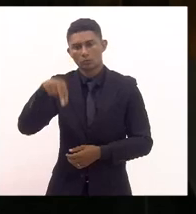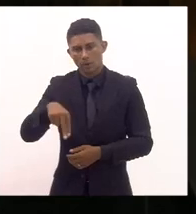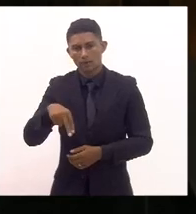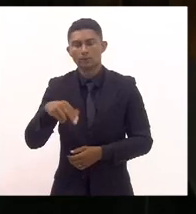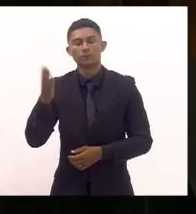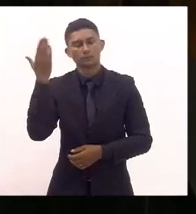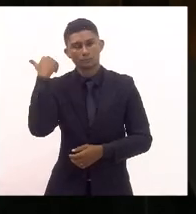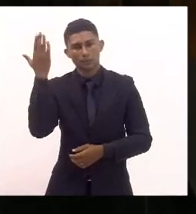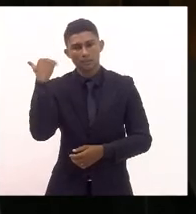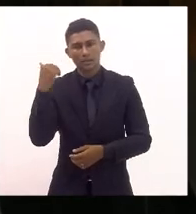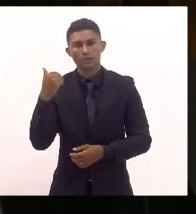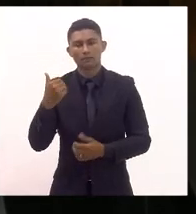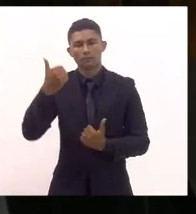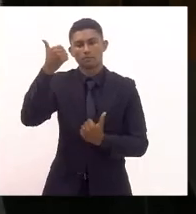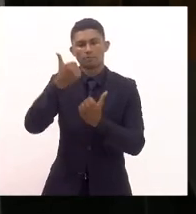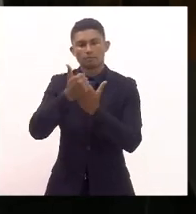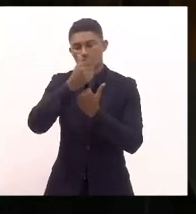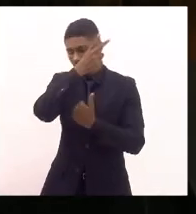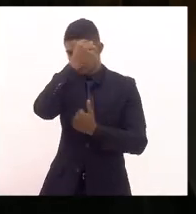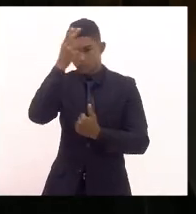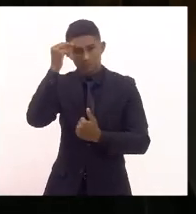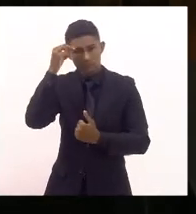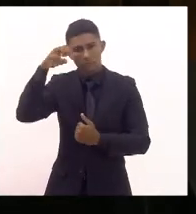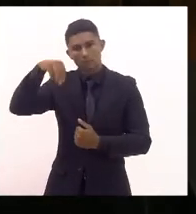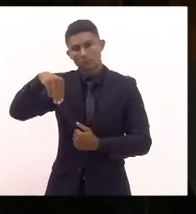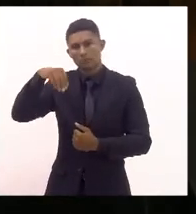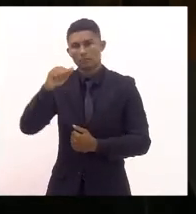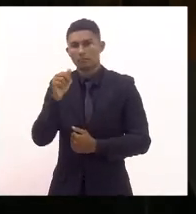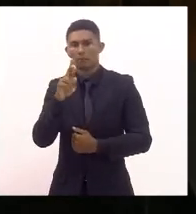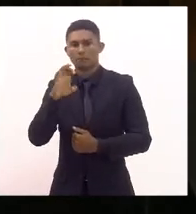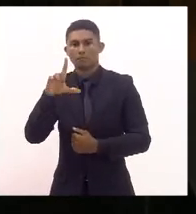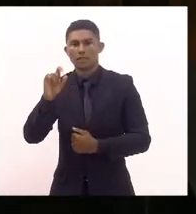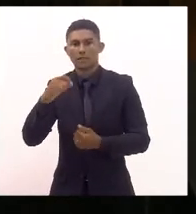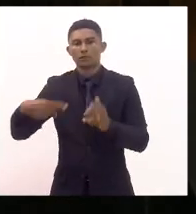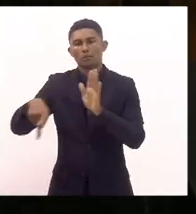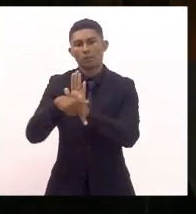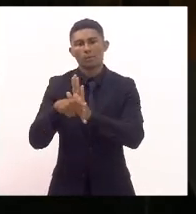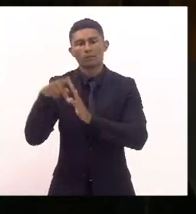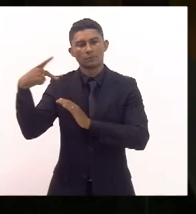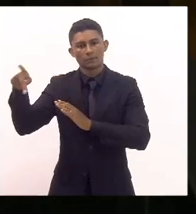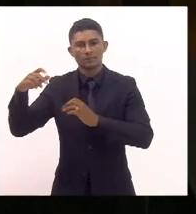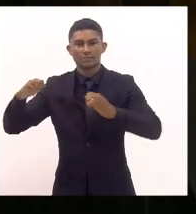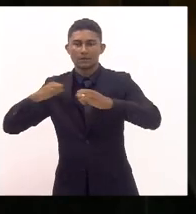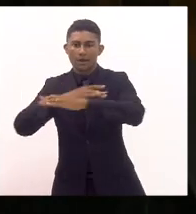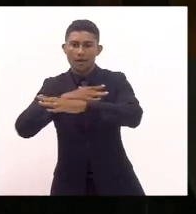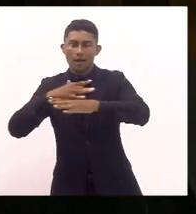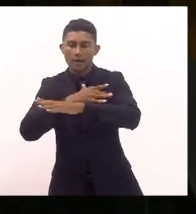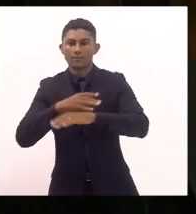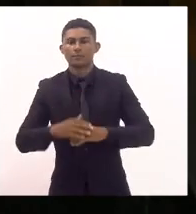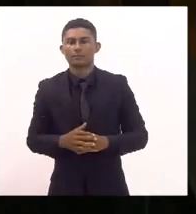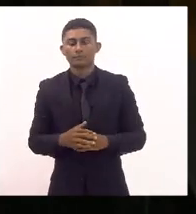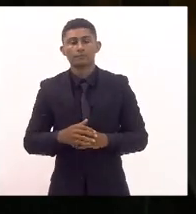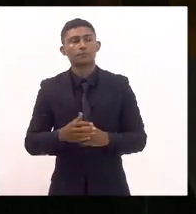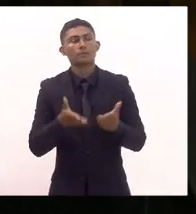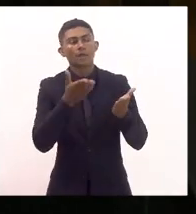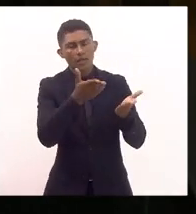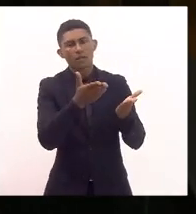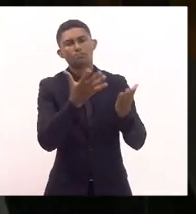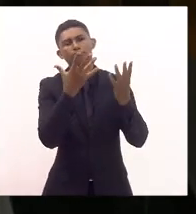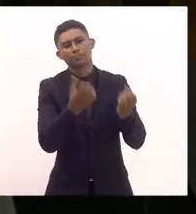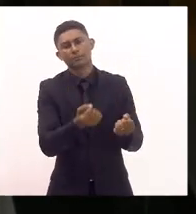na época do vice-prefeito Marcelo Baggio de São José e o Luan se